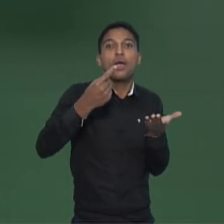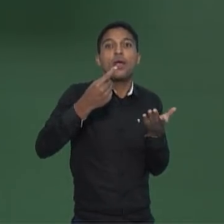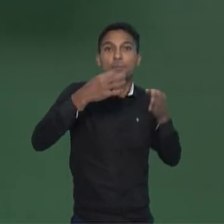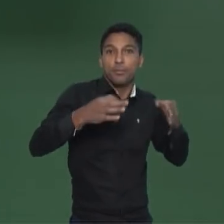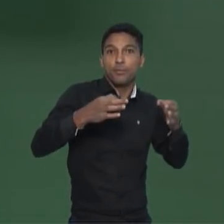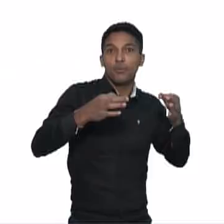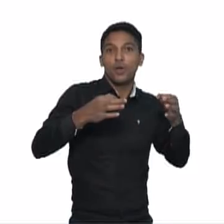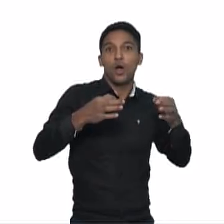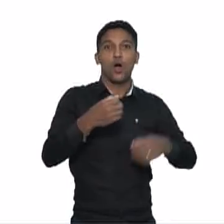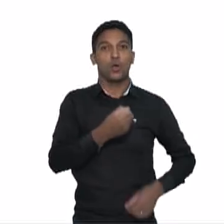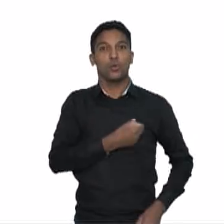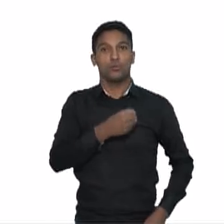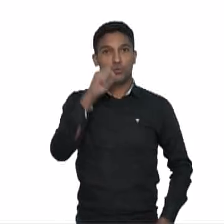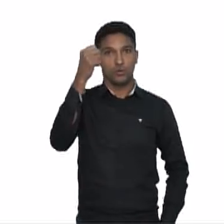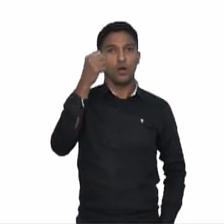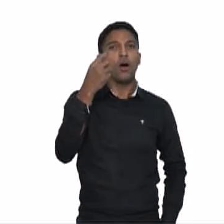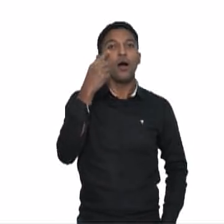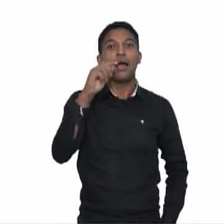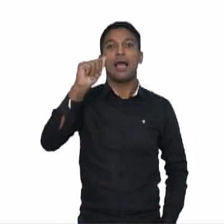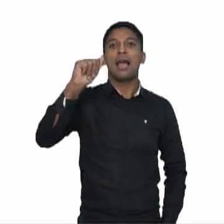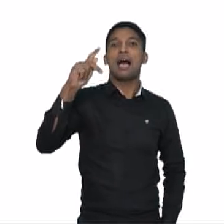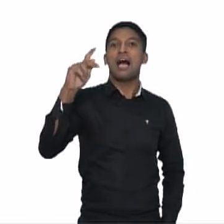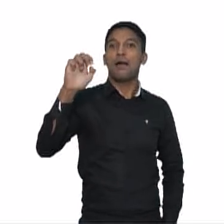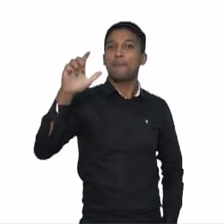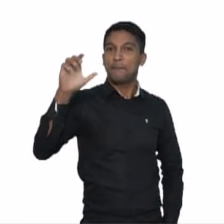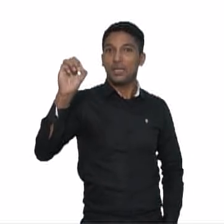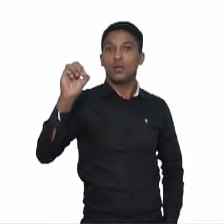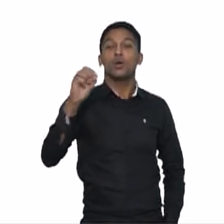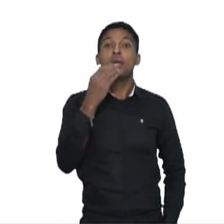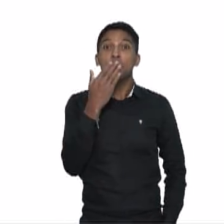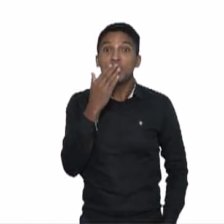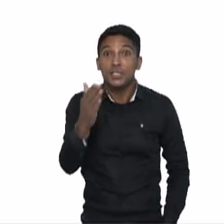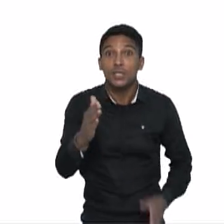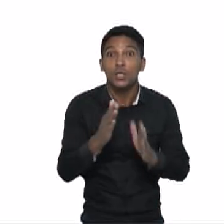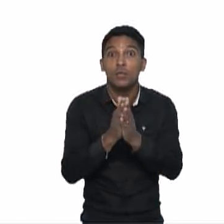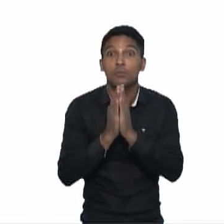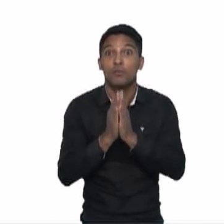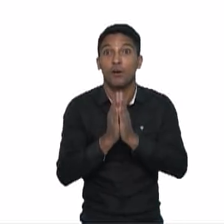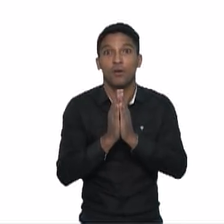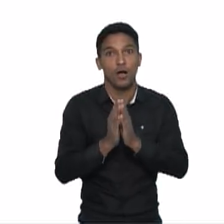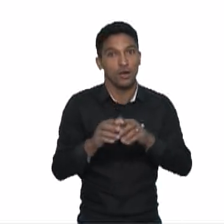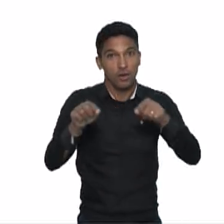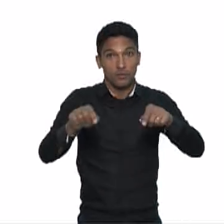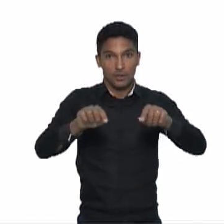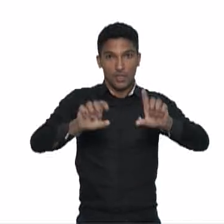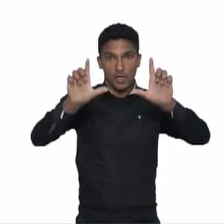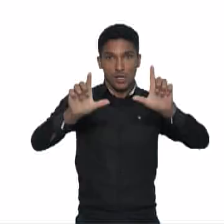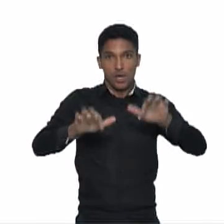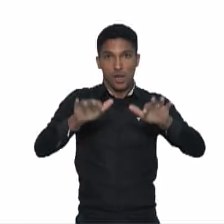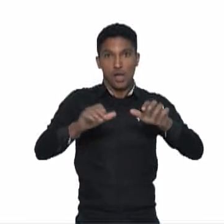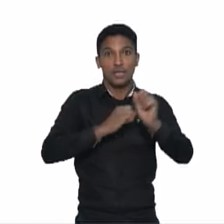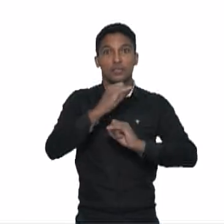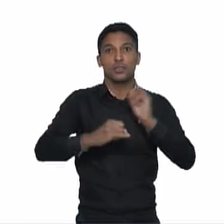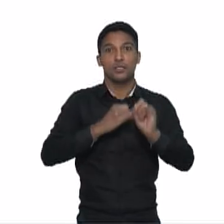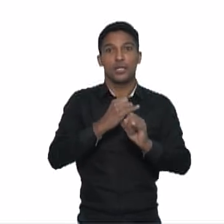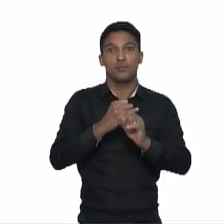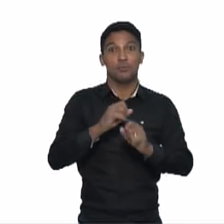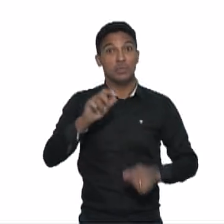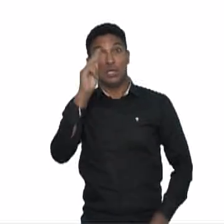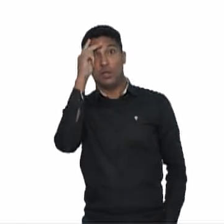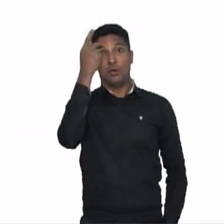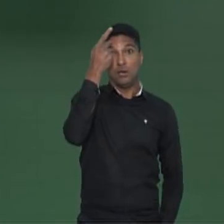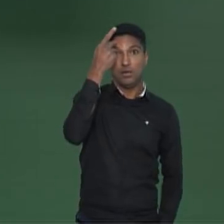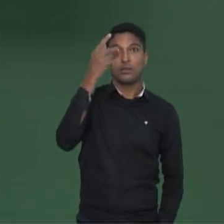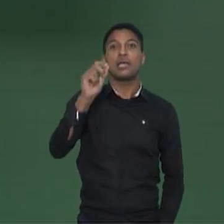Número 8. O apelo para que ele seja um agente de mudança para uma internet mais positiva,